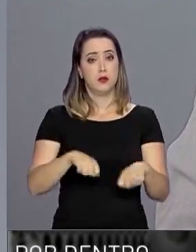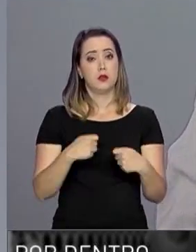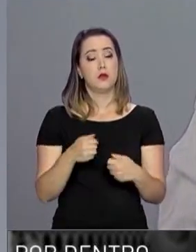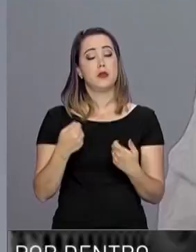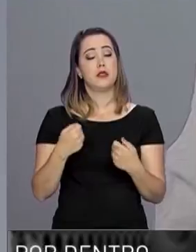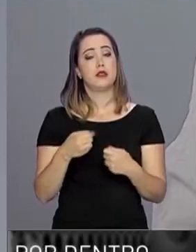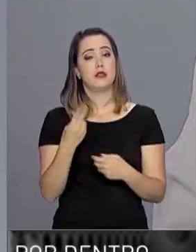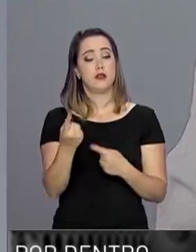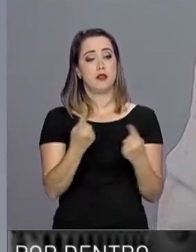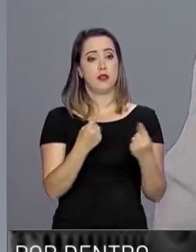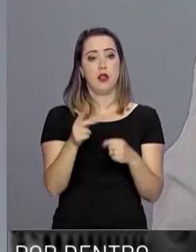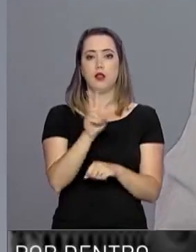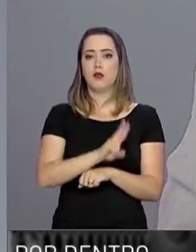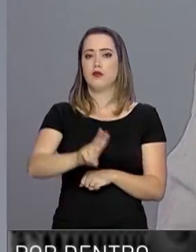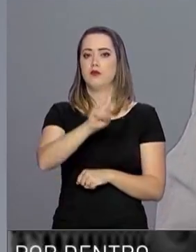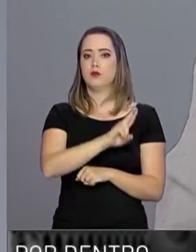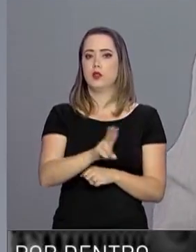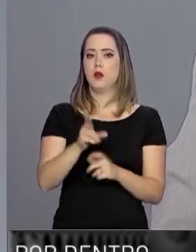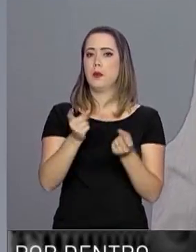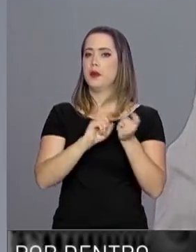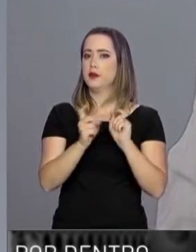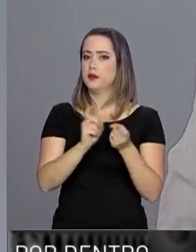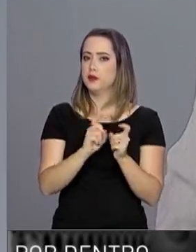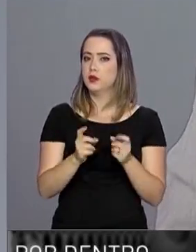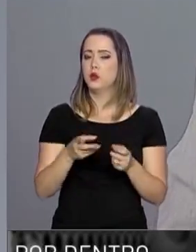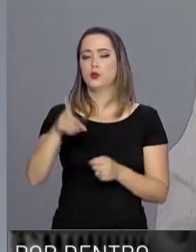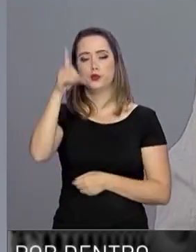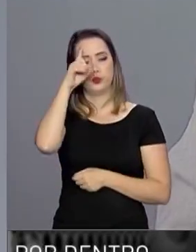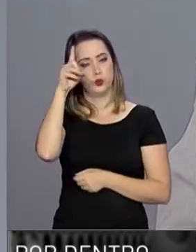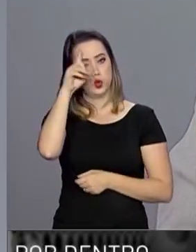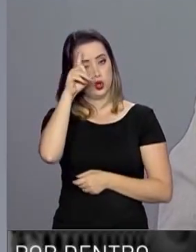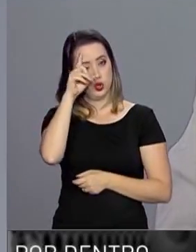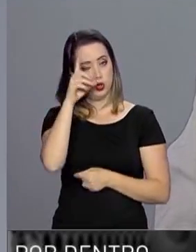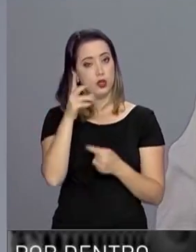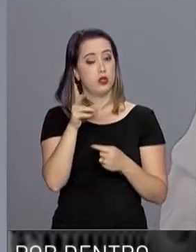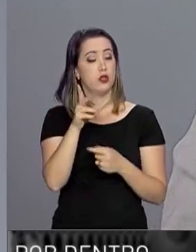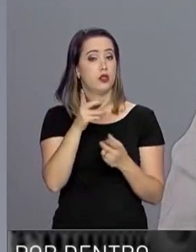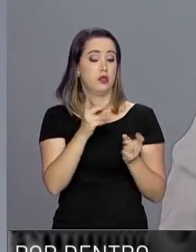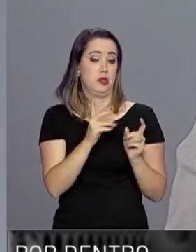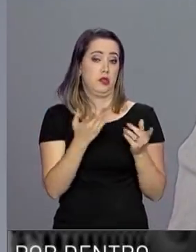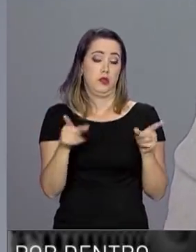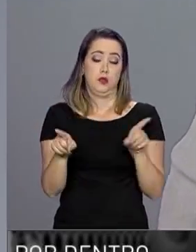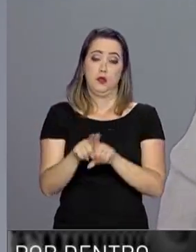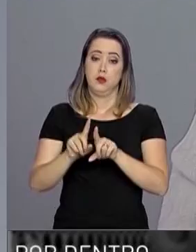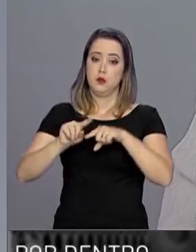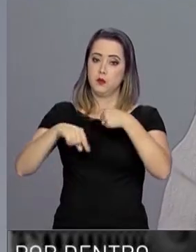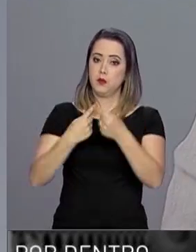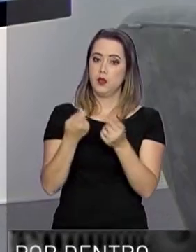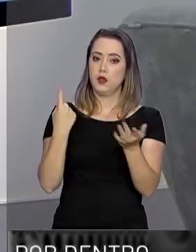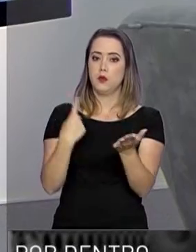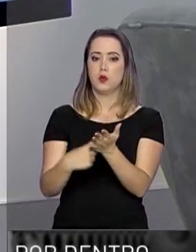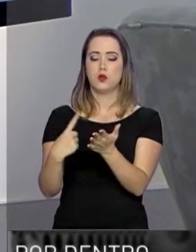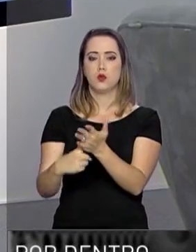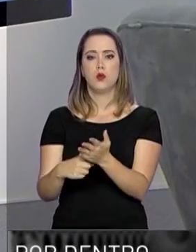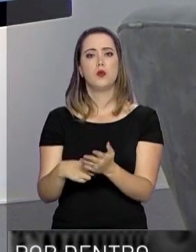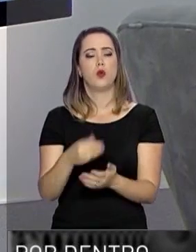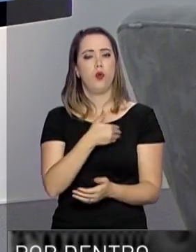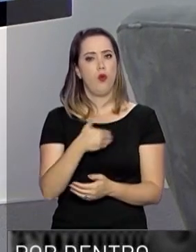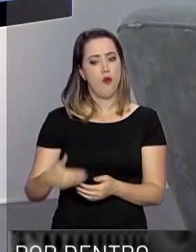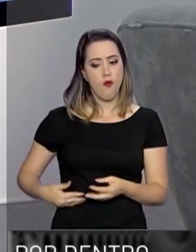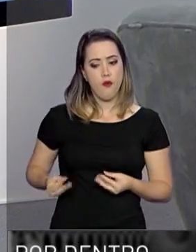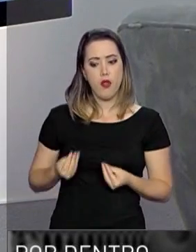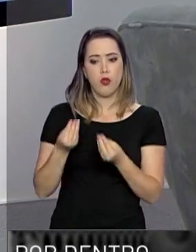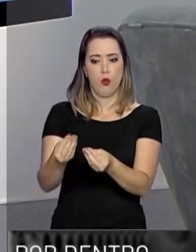das universidades de receita para administrar o dia a dia da universidade e, depois de pactuado, o governo garante